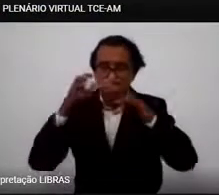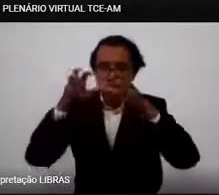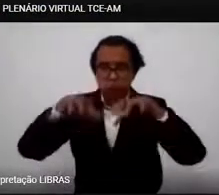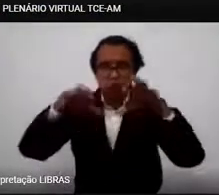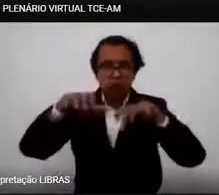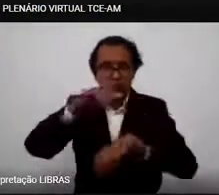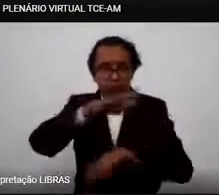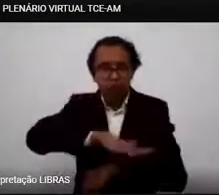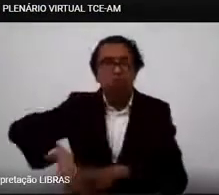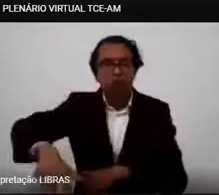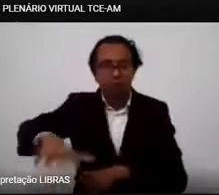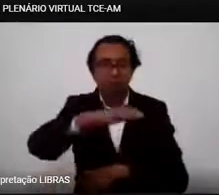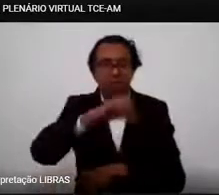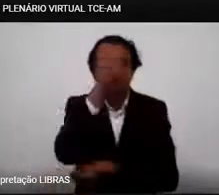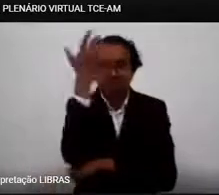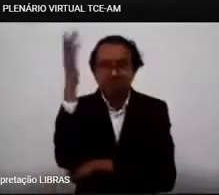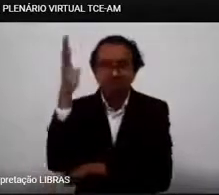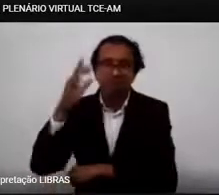próximo.